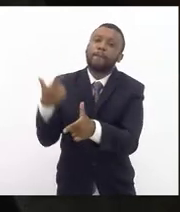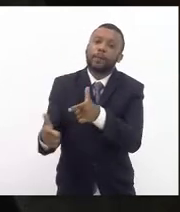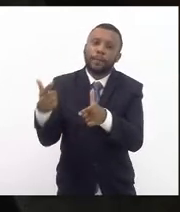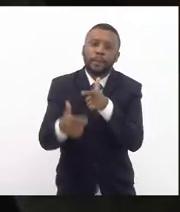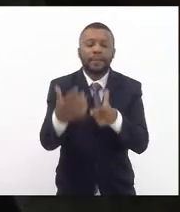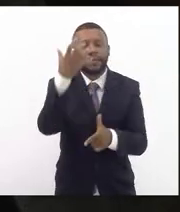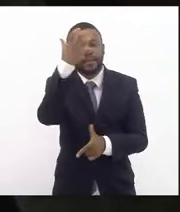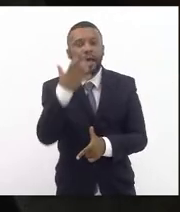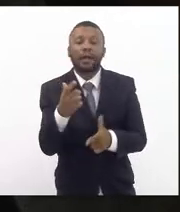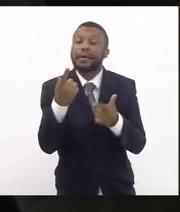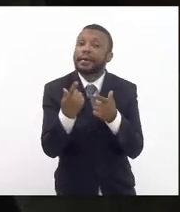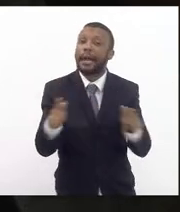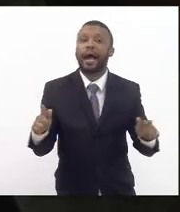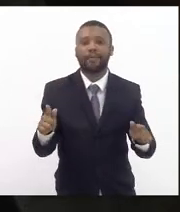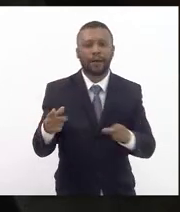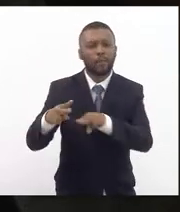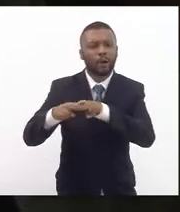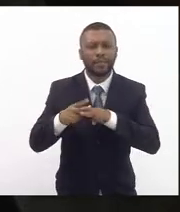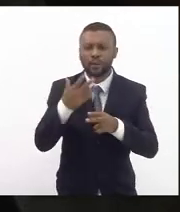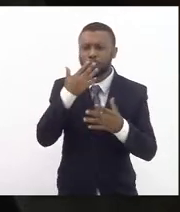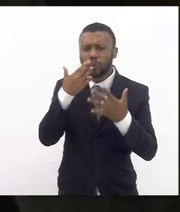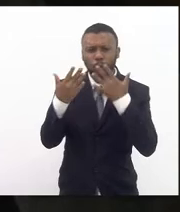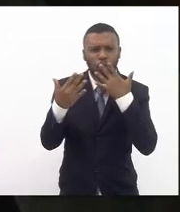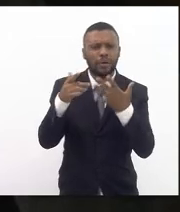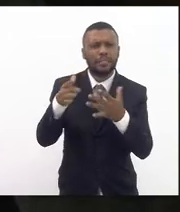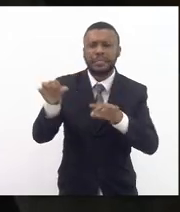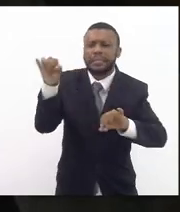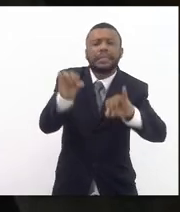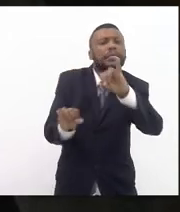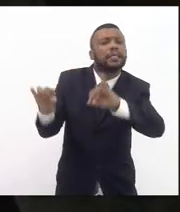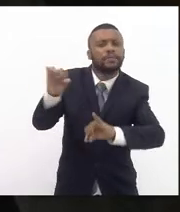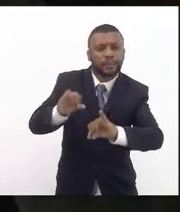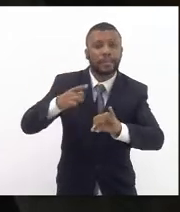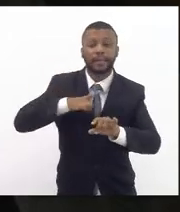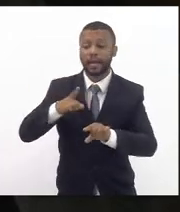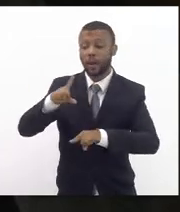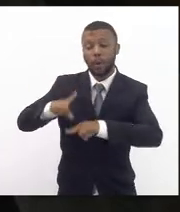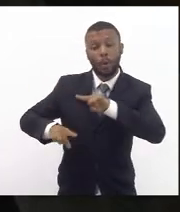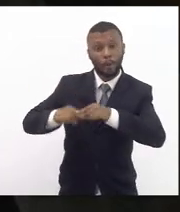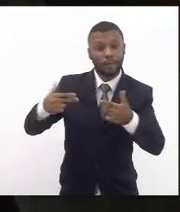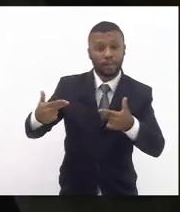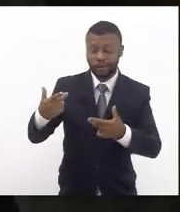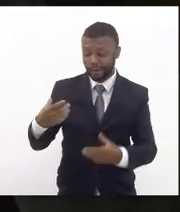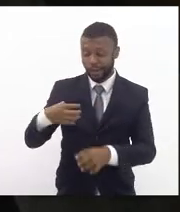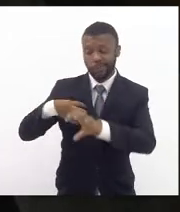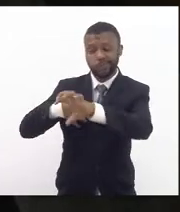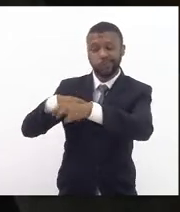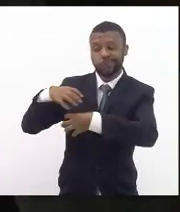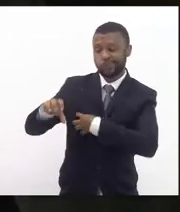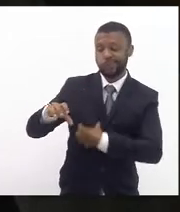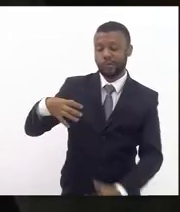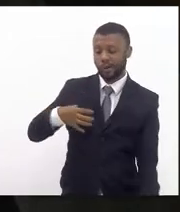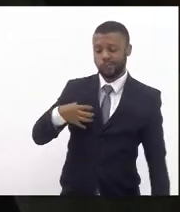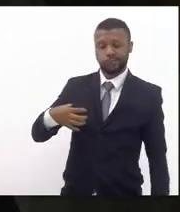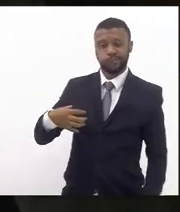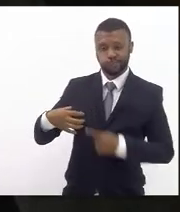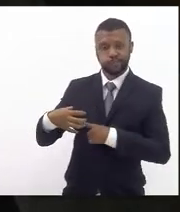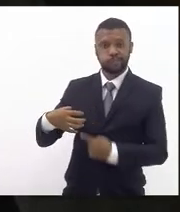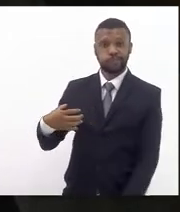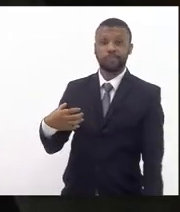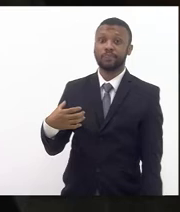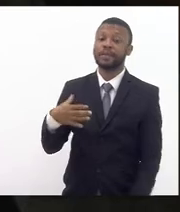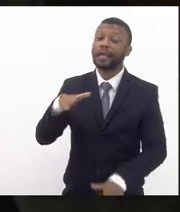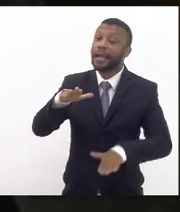problemas devido às substâncias químicas que estão no material que é implantado. E muitos deles